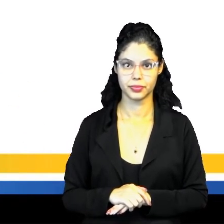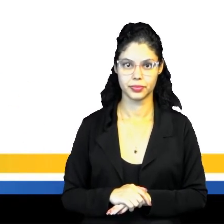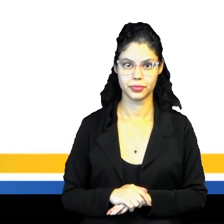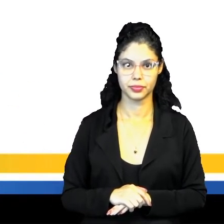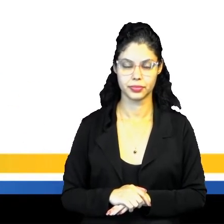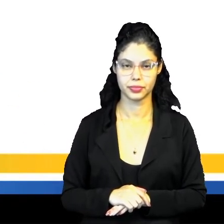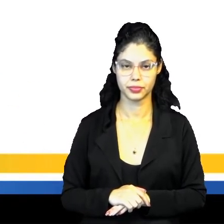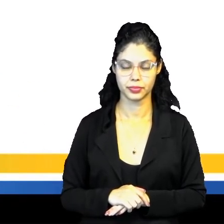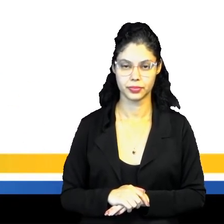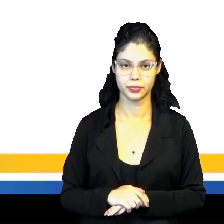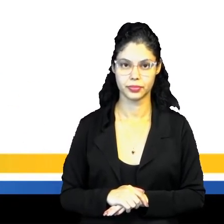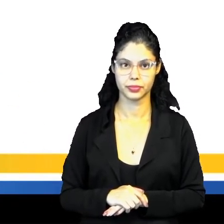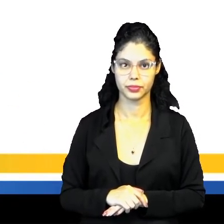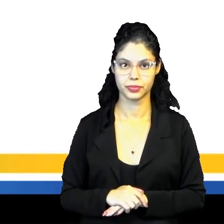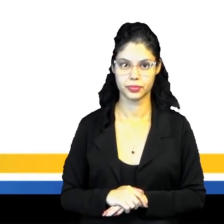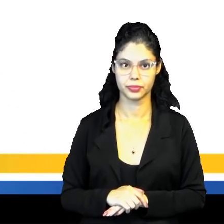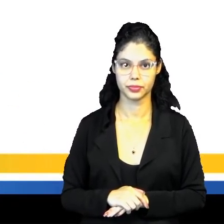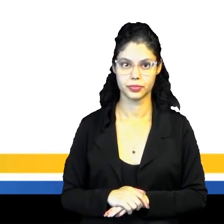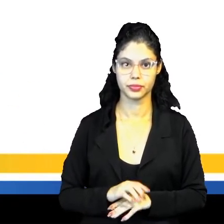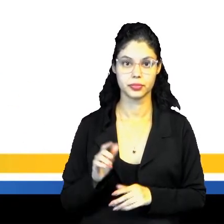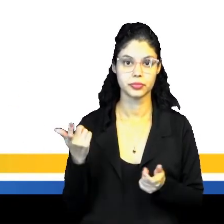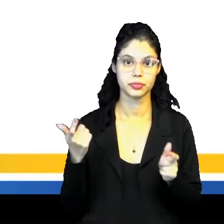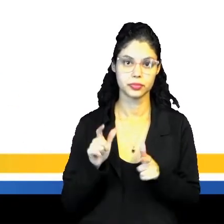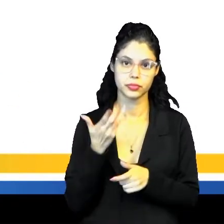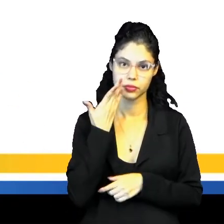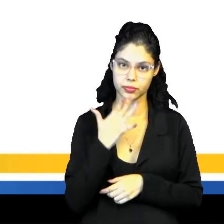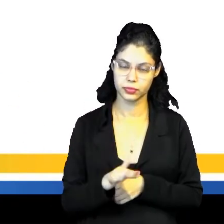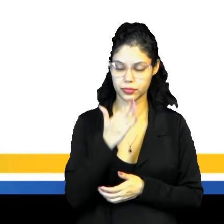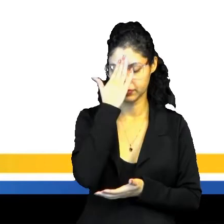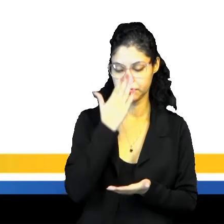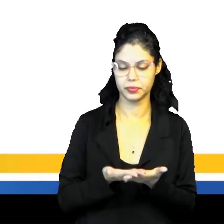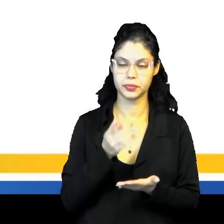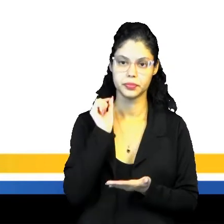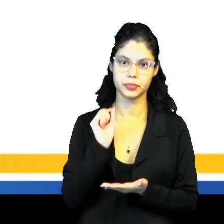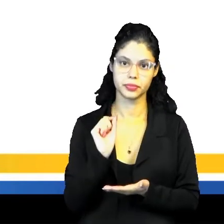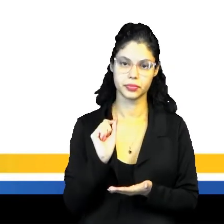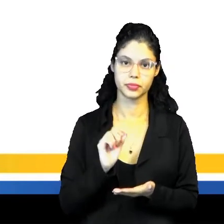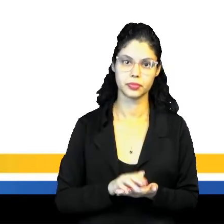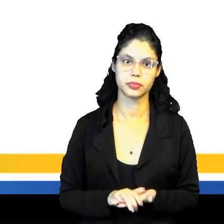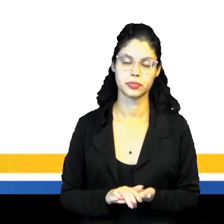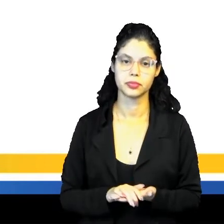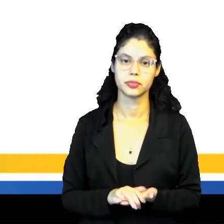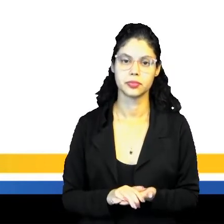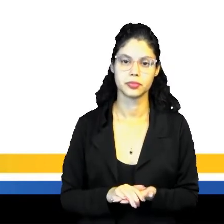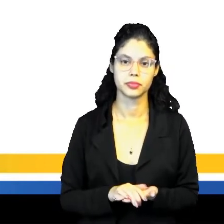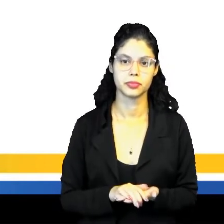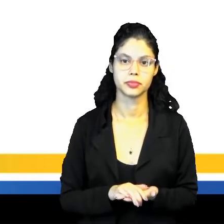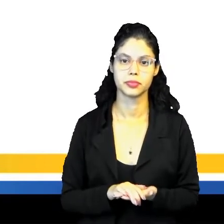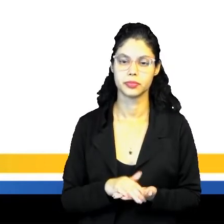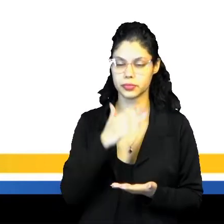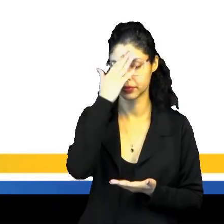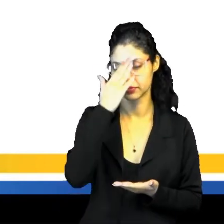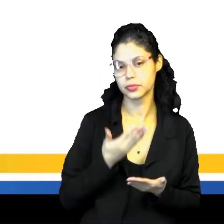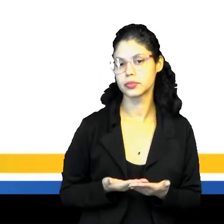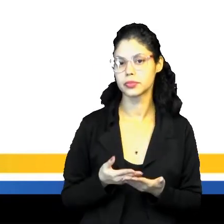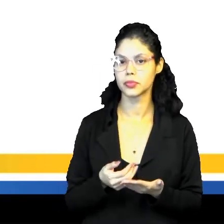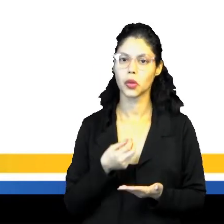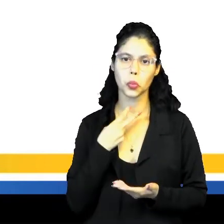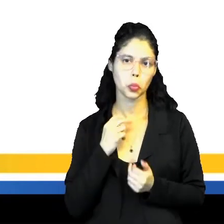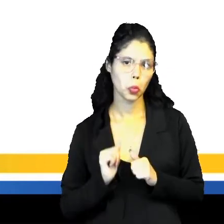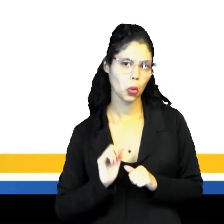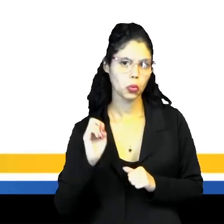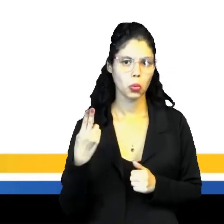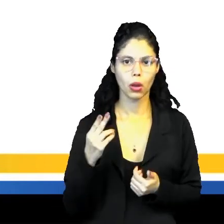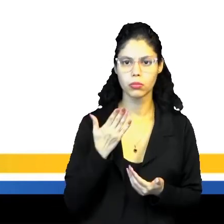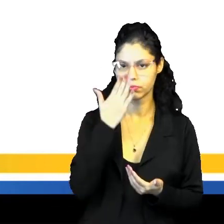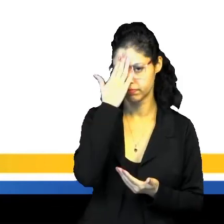Todos eles, tá? Quando eu era pequeno, creia que. Né? Então, creia. Quem acreditava pode não acreditar mais,